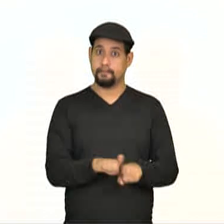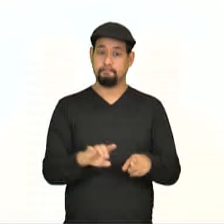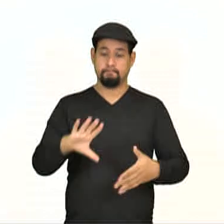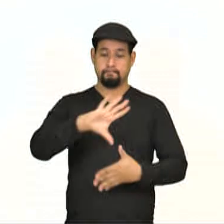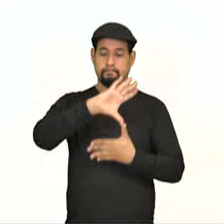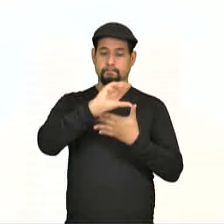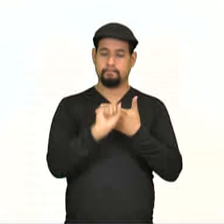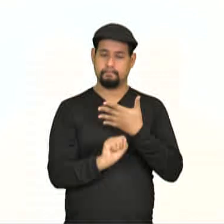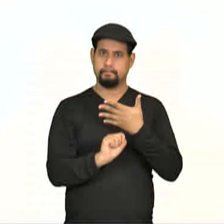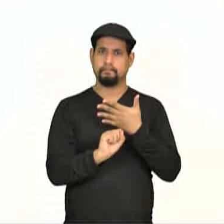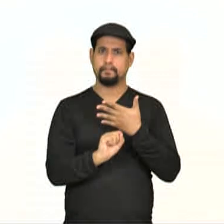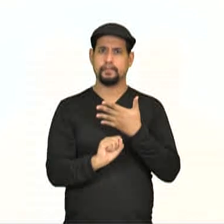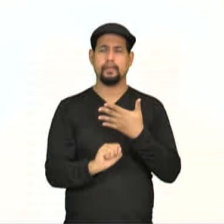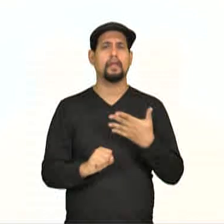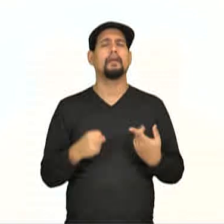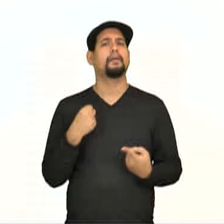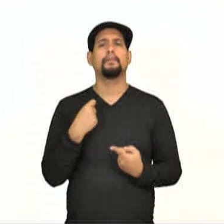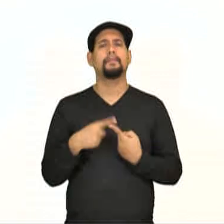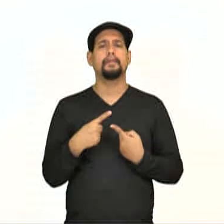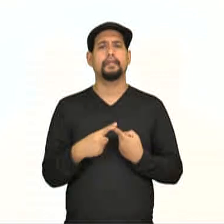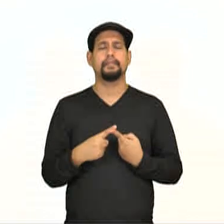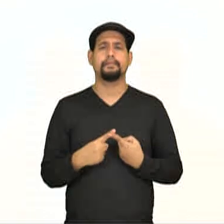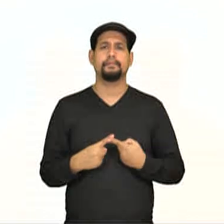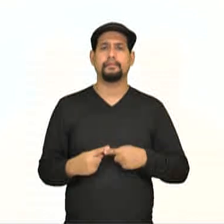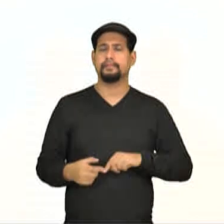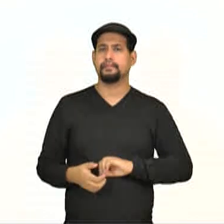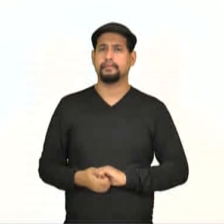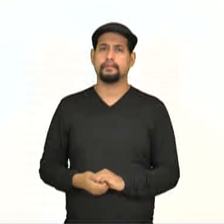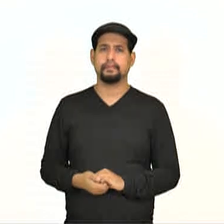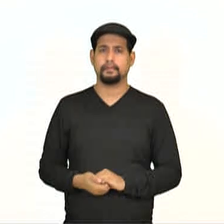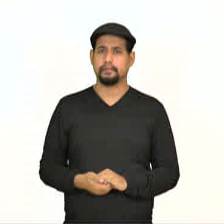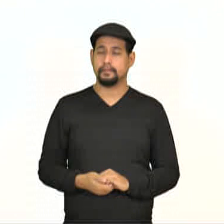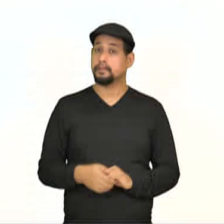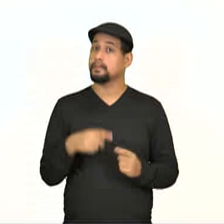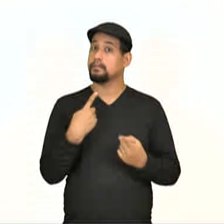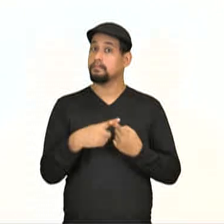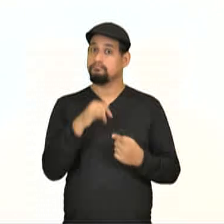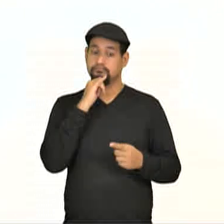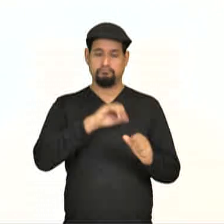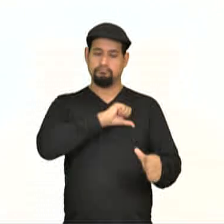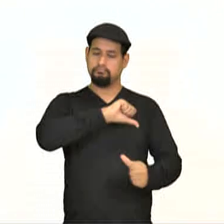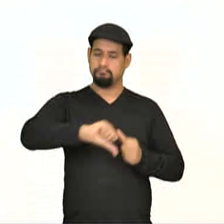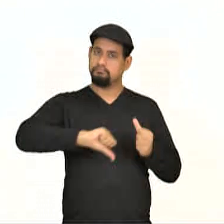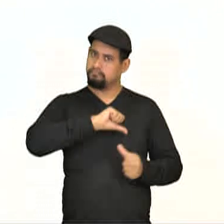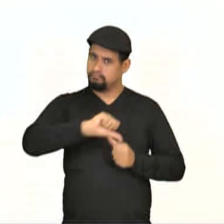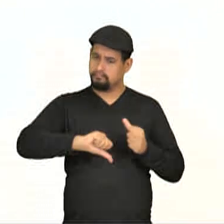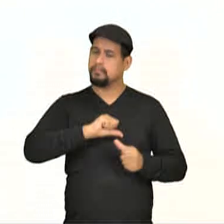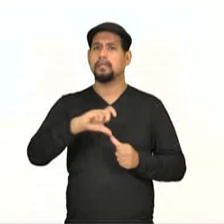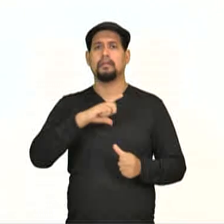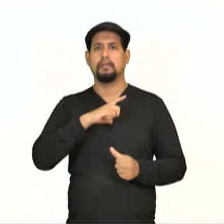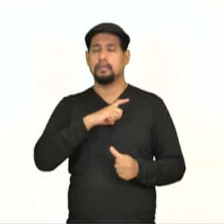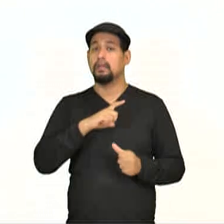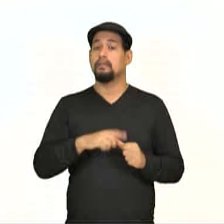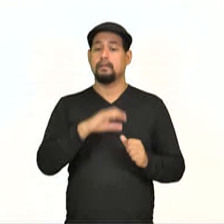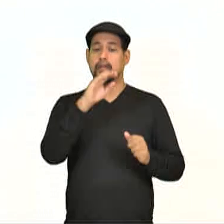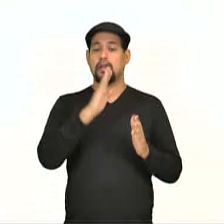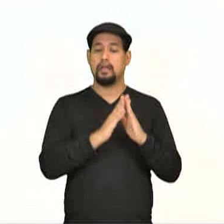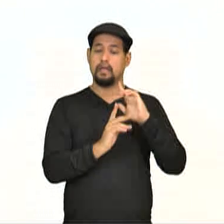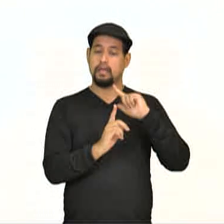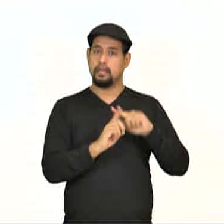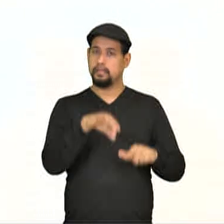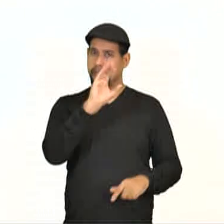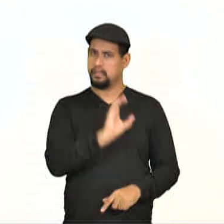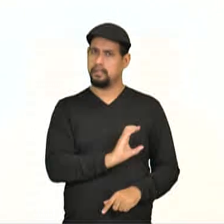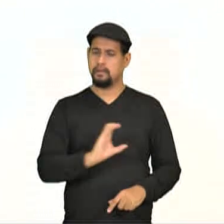quê? Porque através da Reforma, a Igreja Católica